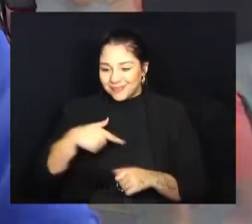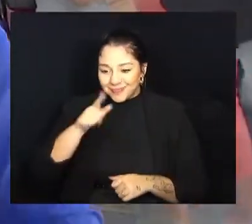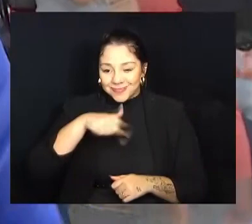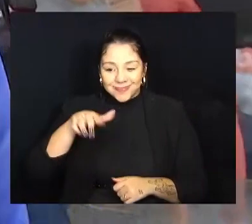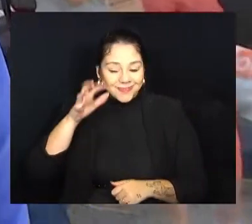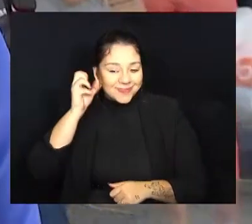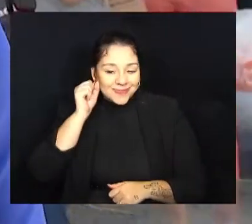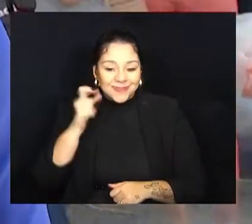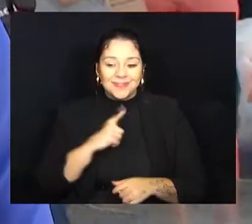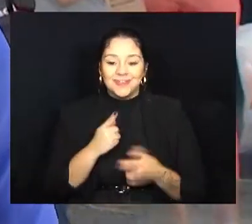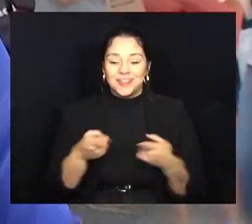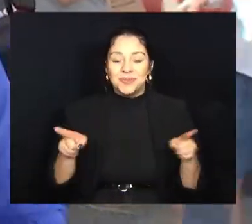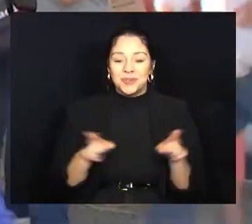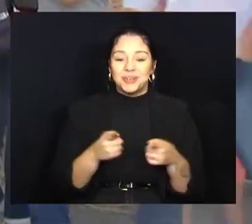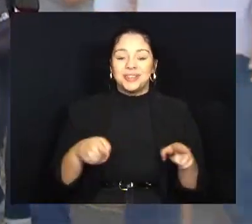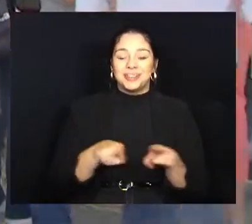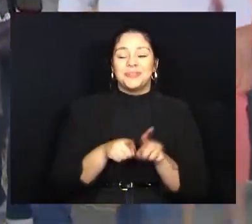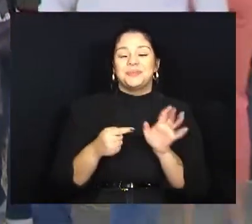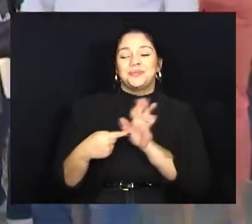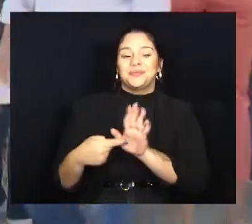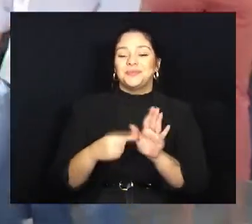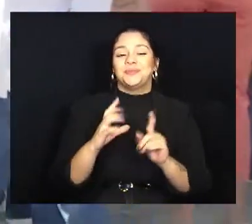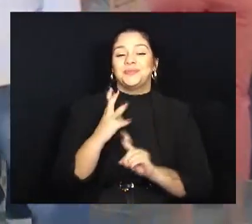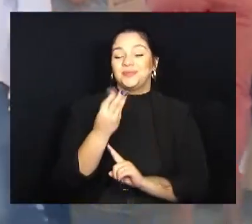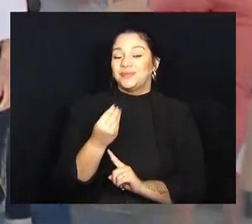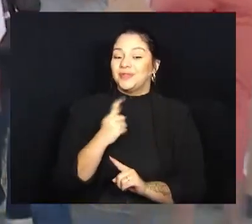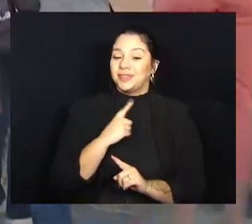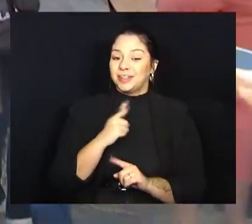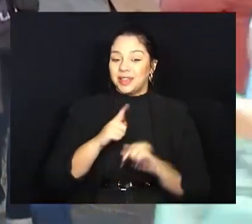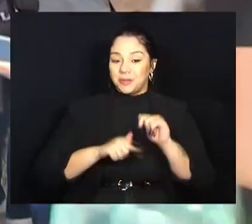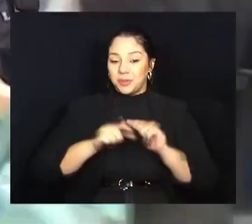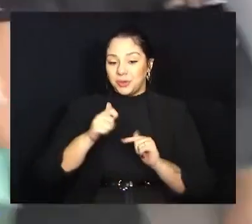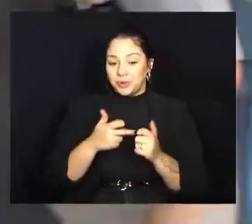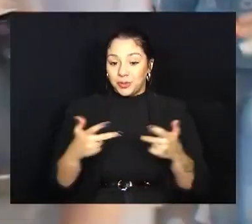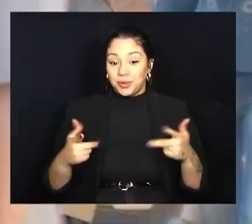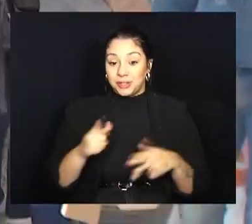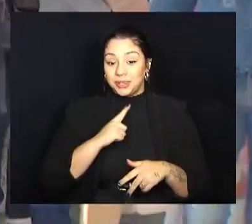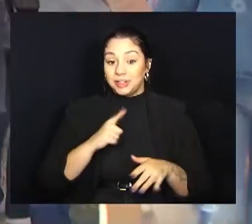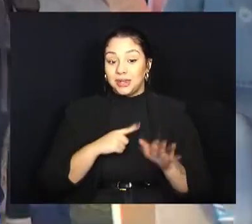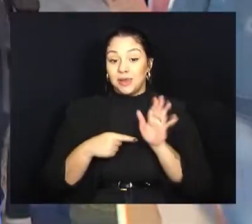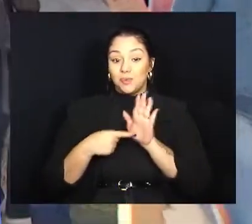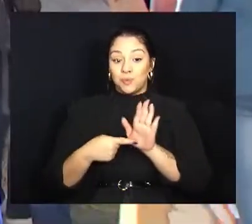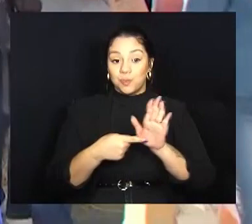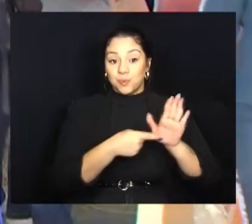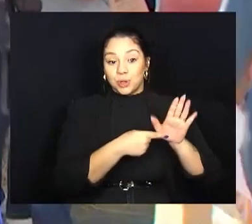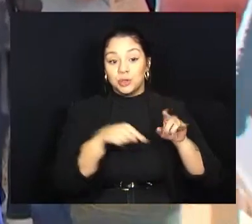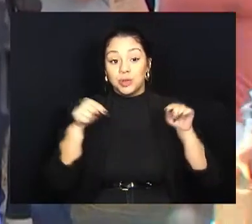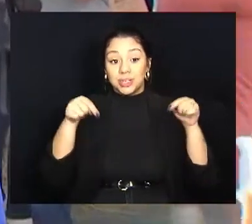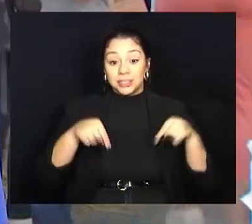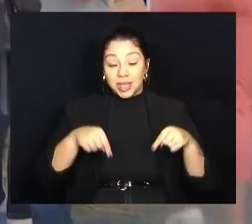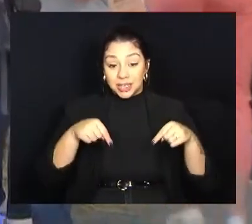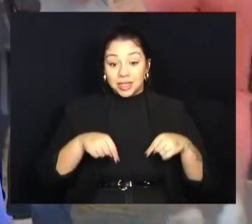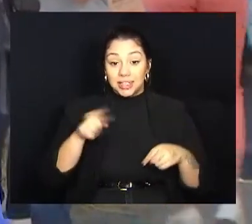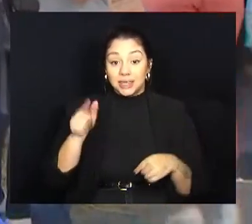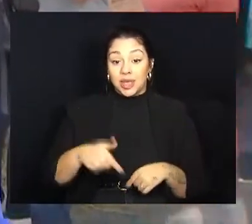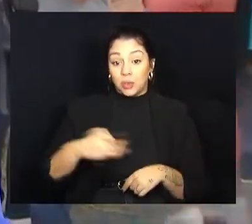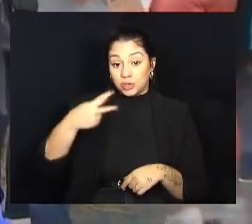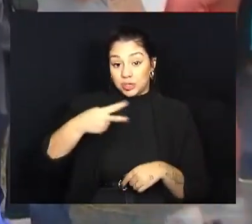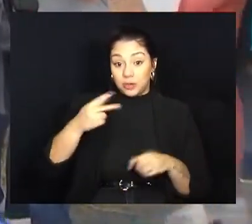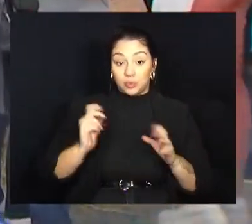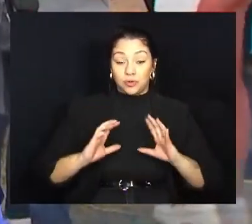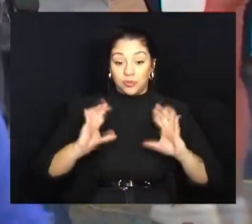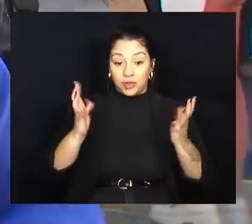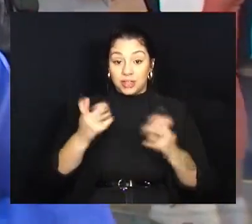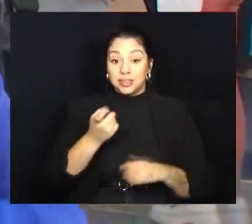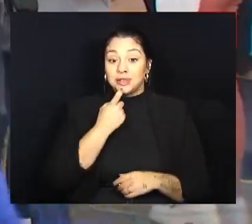tendo música, vai ter apresentação artística e tem muito produto, tem expositores aqui do segundo festival